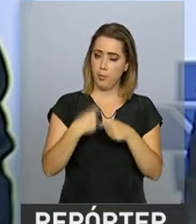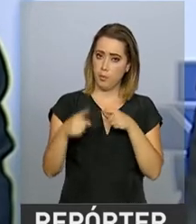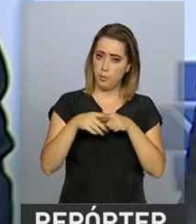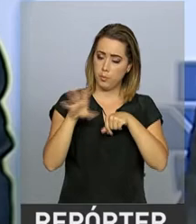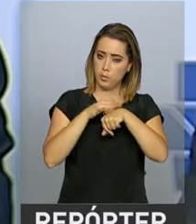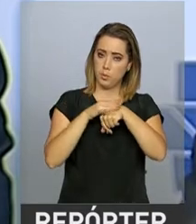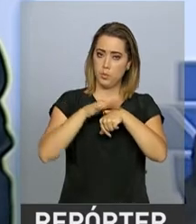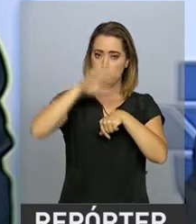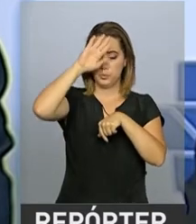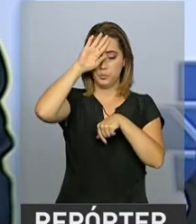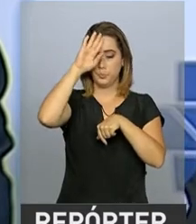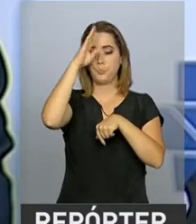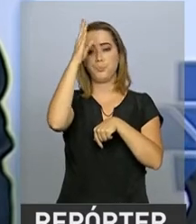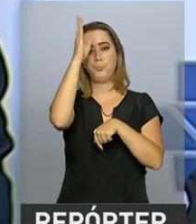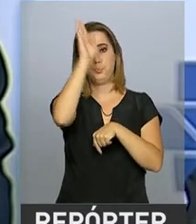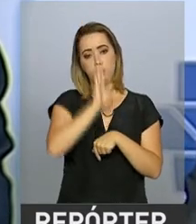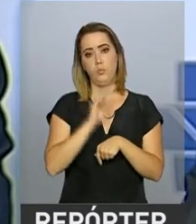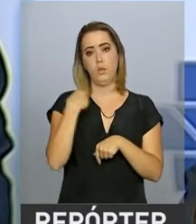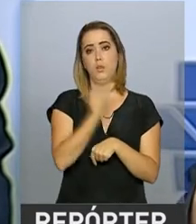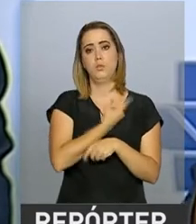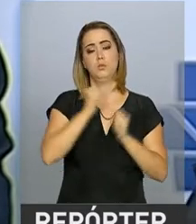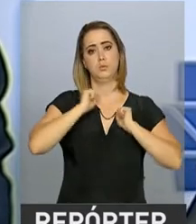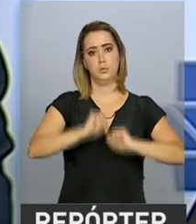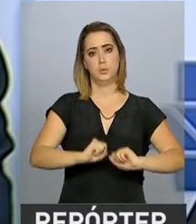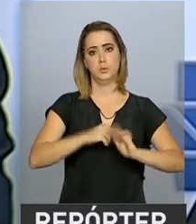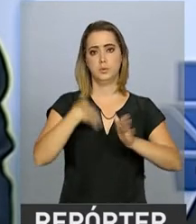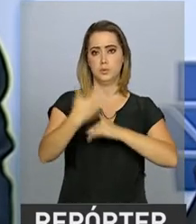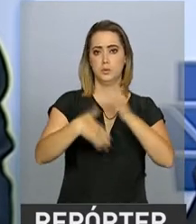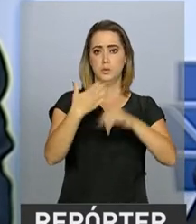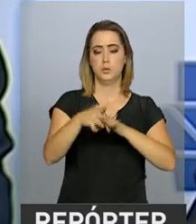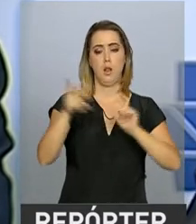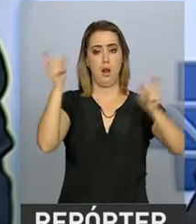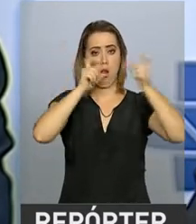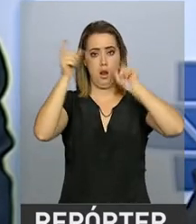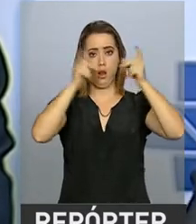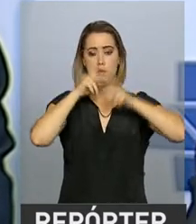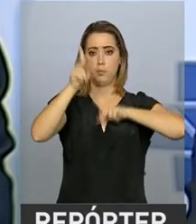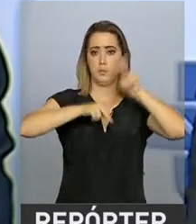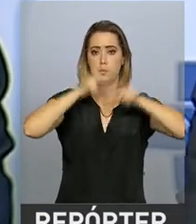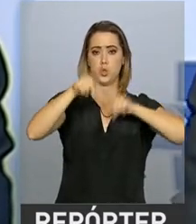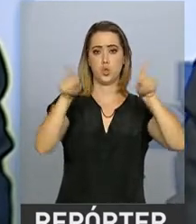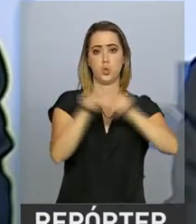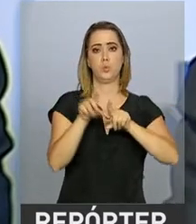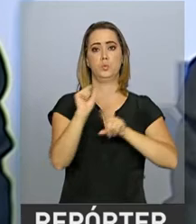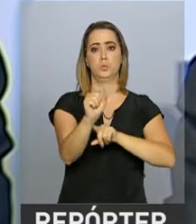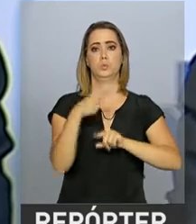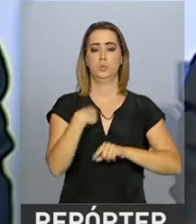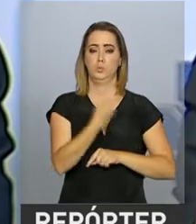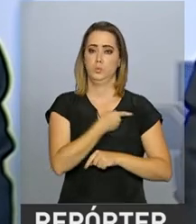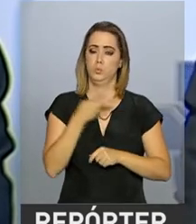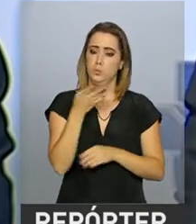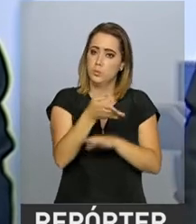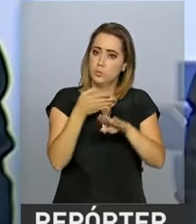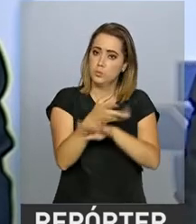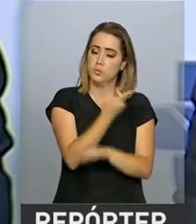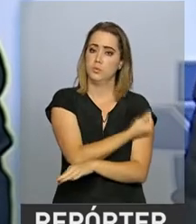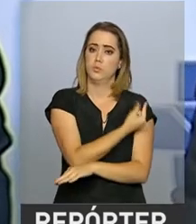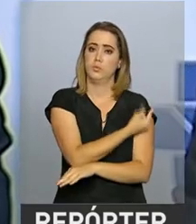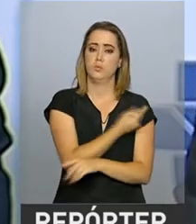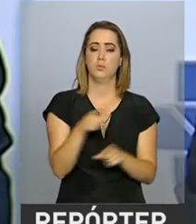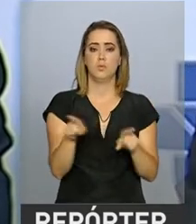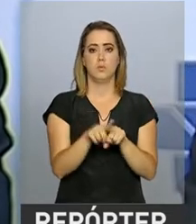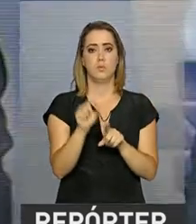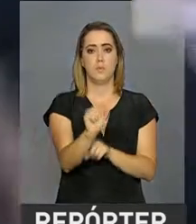nós possamos a partir da população da mobilização das pessoas para ir à vacinação